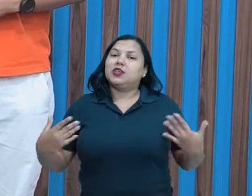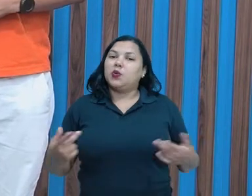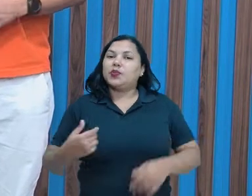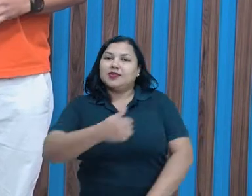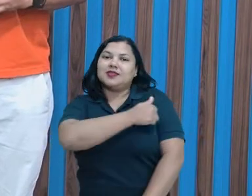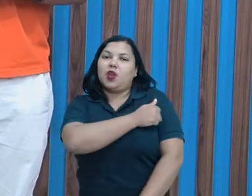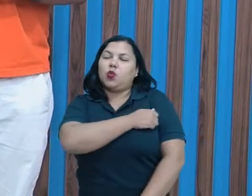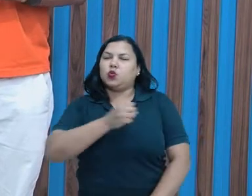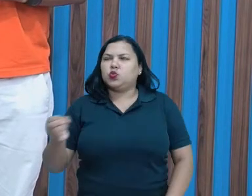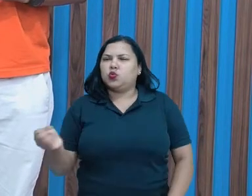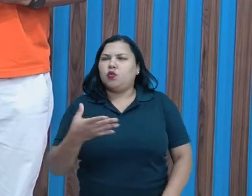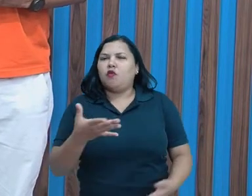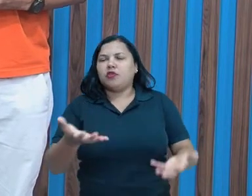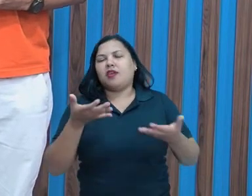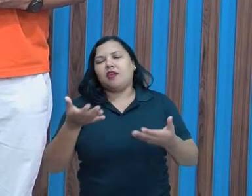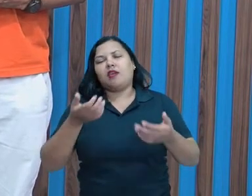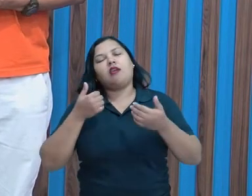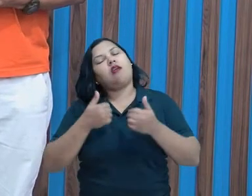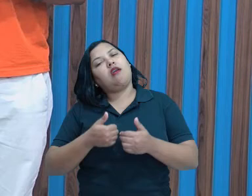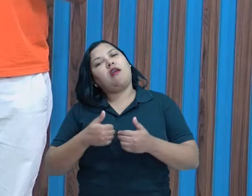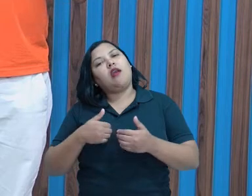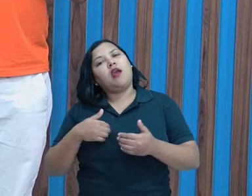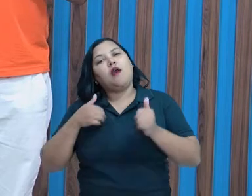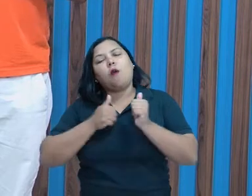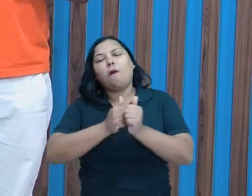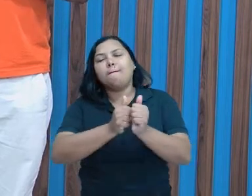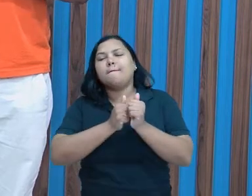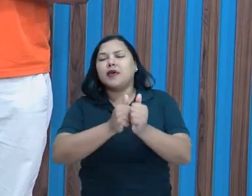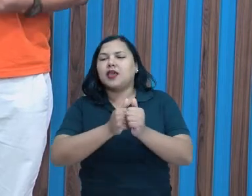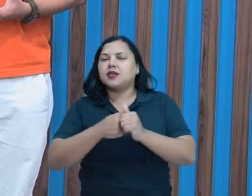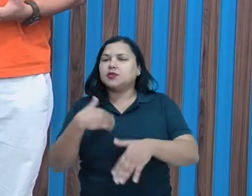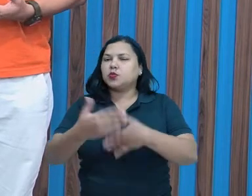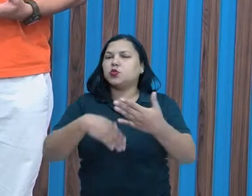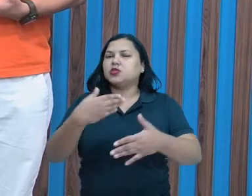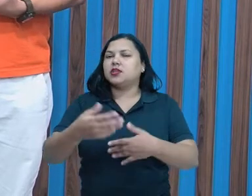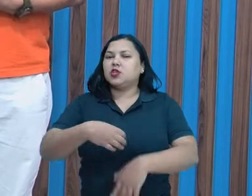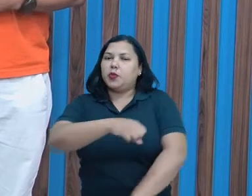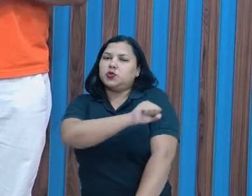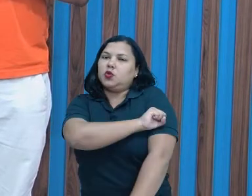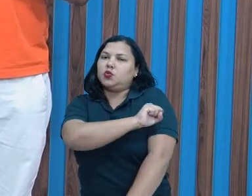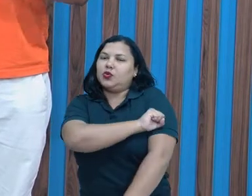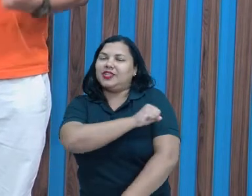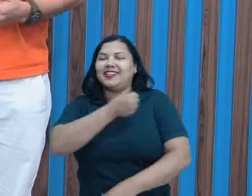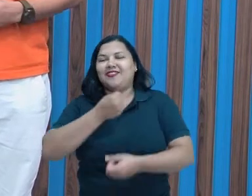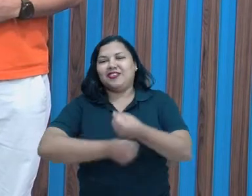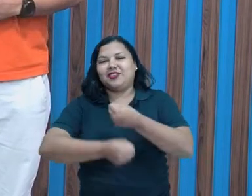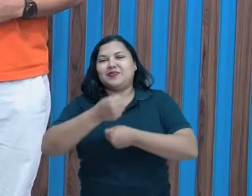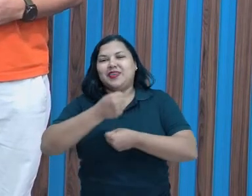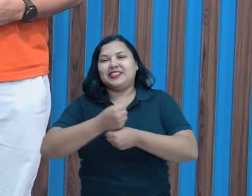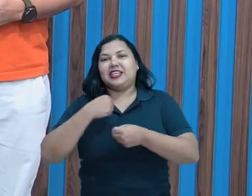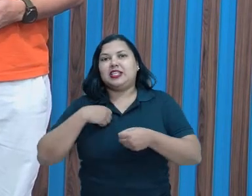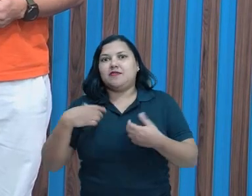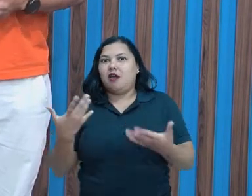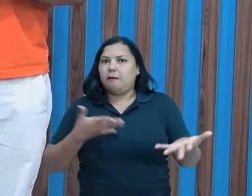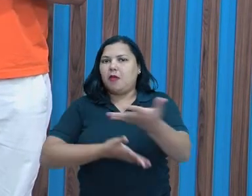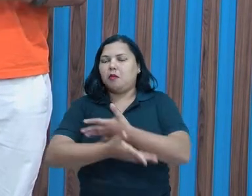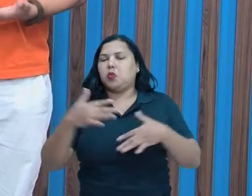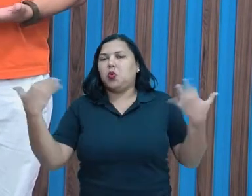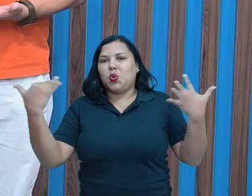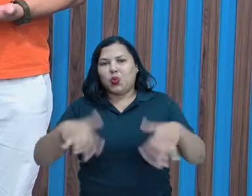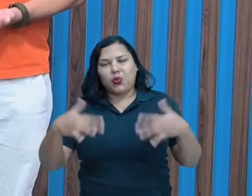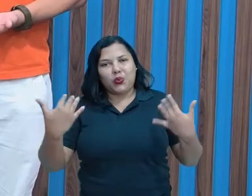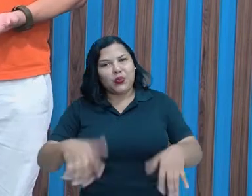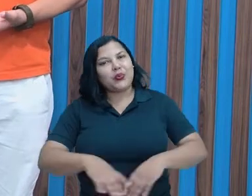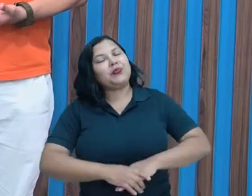novatos que têm que acompanhar essa demanda, que o pessoal do oitavo ano do ano passado estava com sangue nos olhos, estava interagindo bastante com a gente e vai